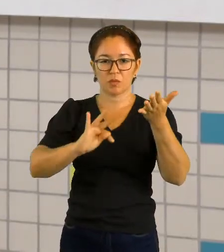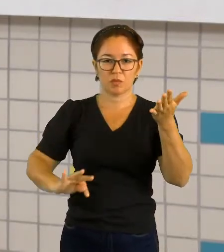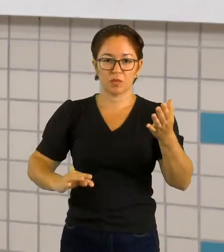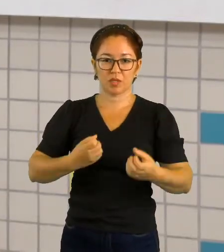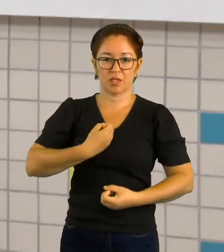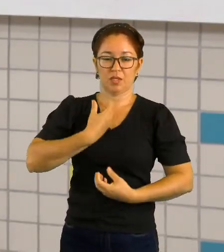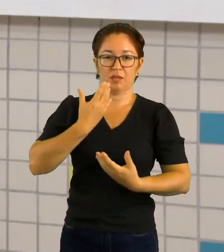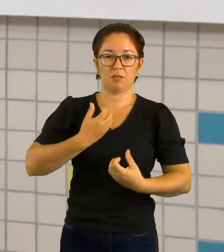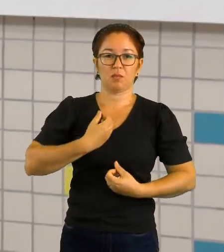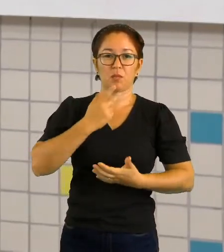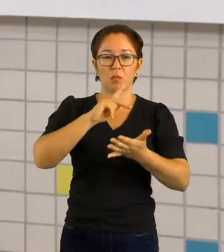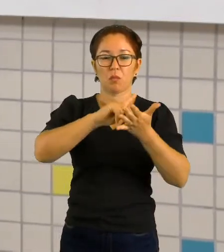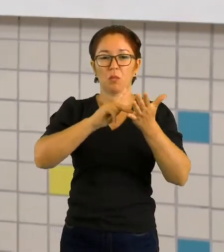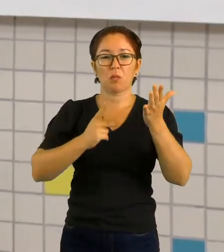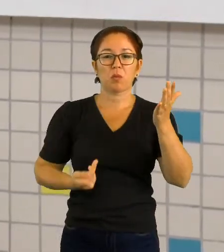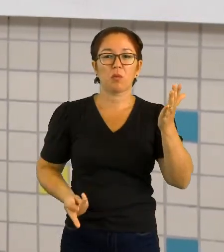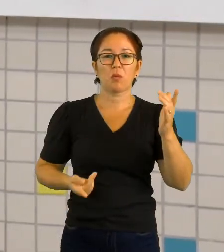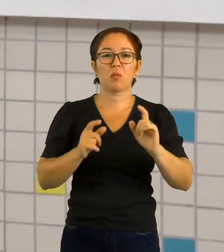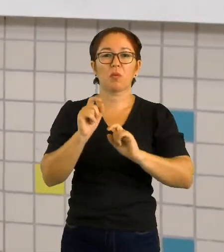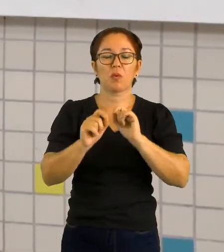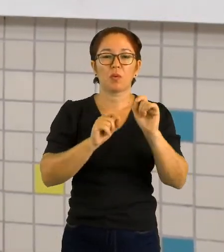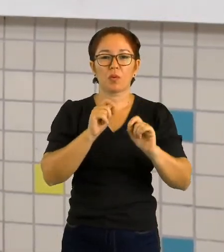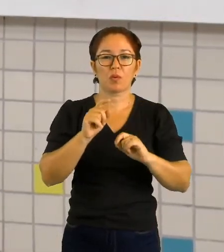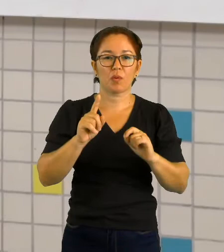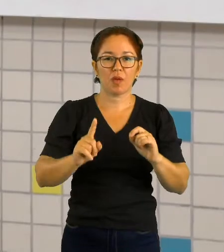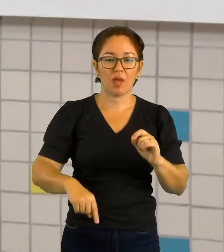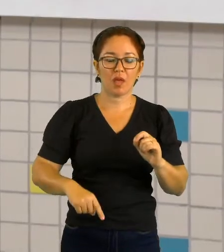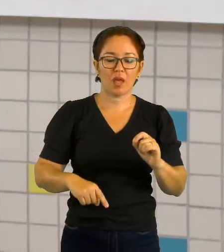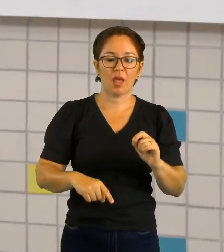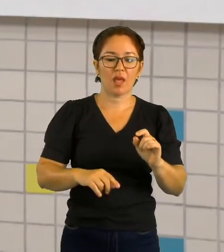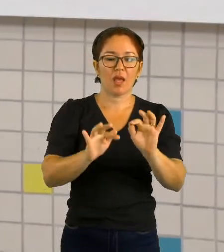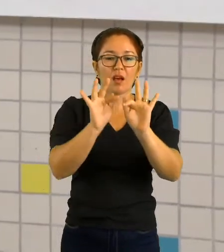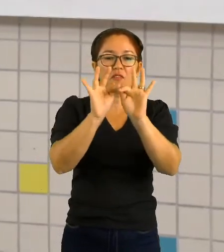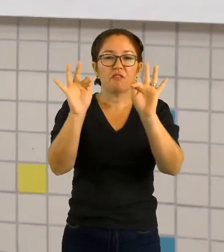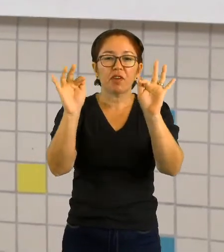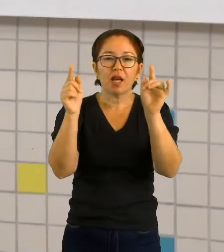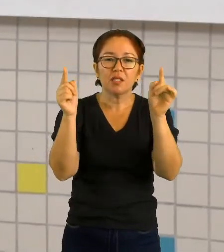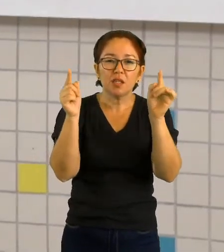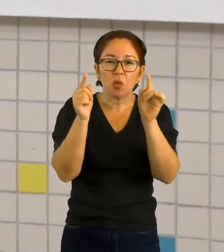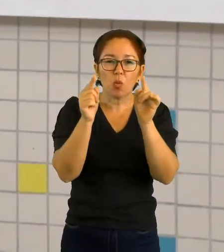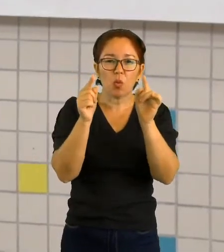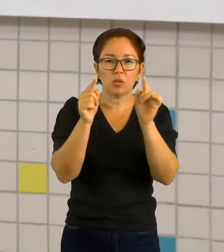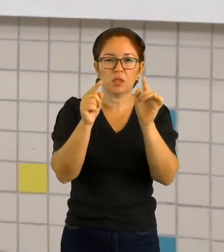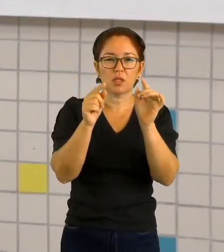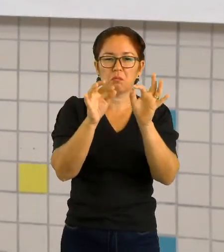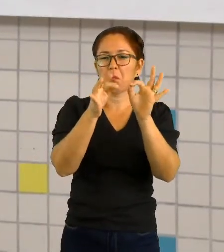curtos, ou seja, os versos não vão até o final da linha.